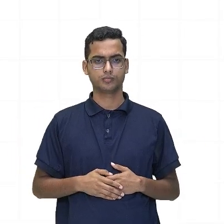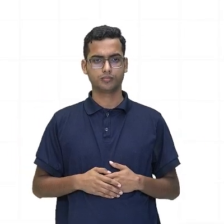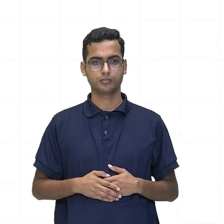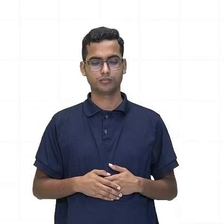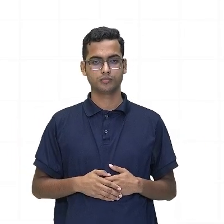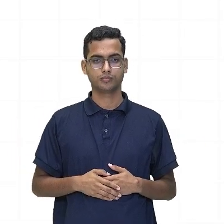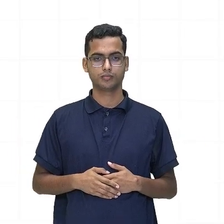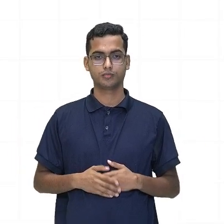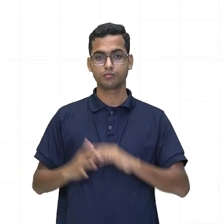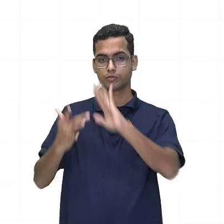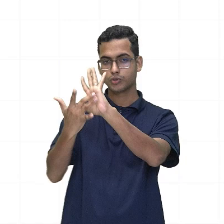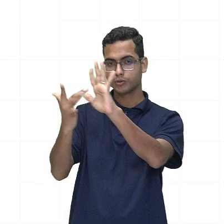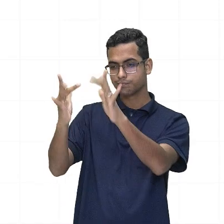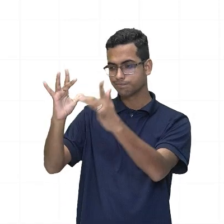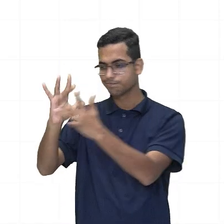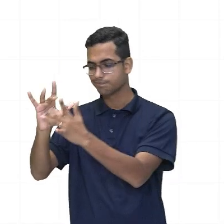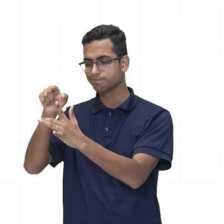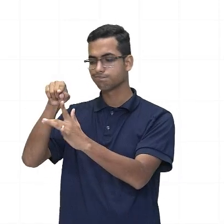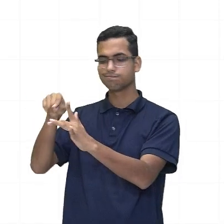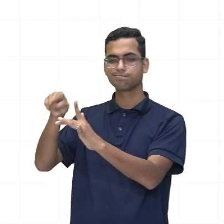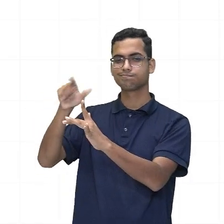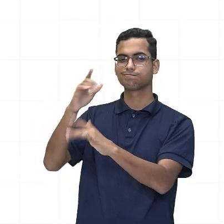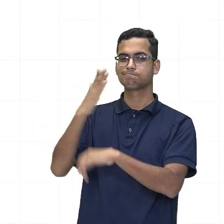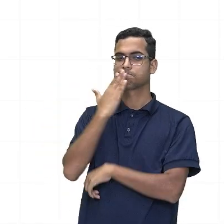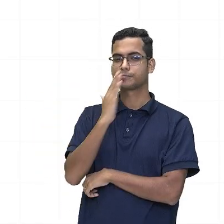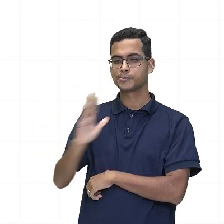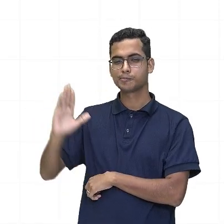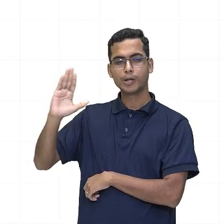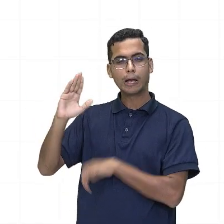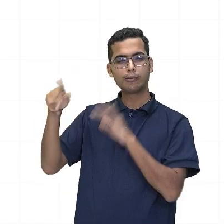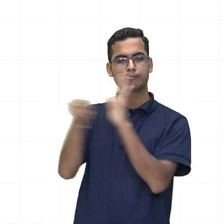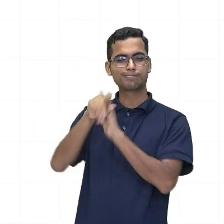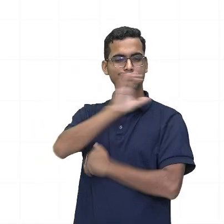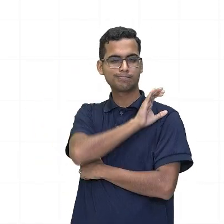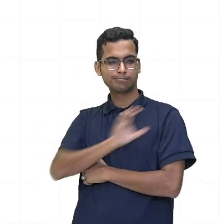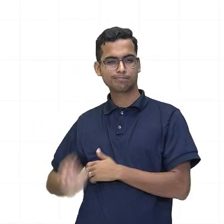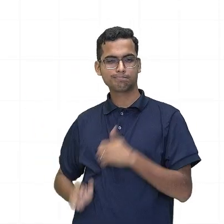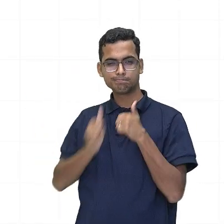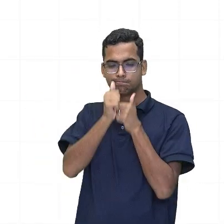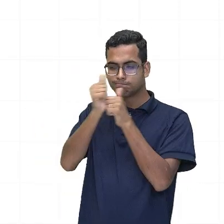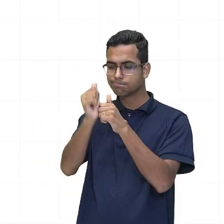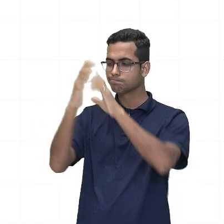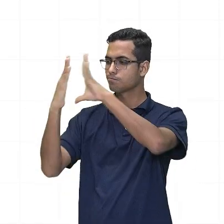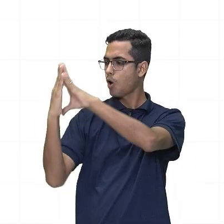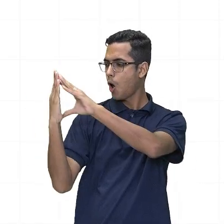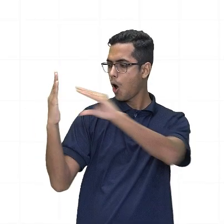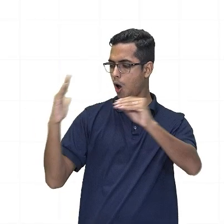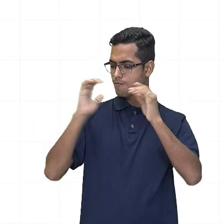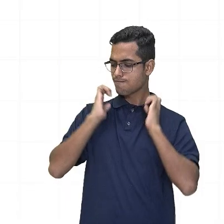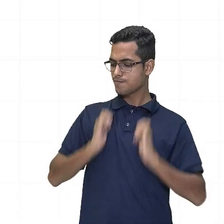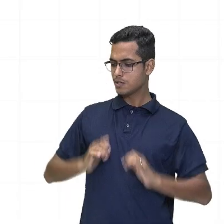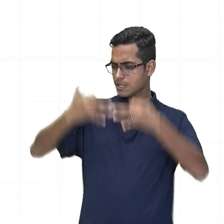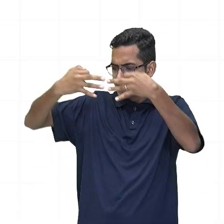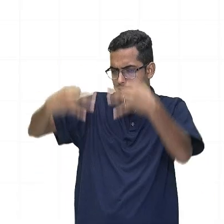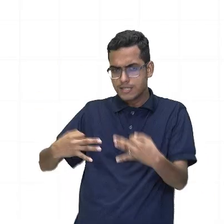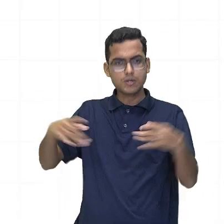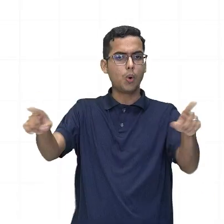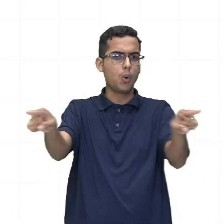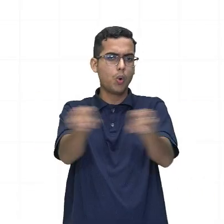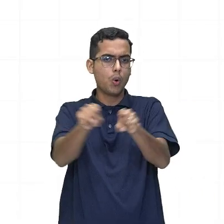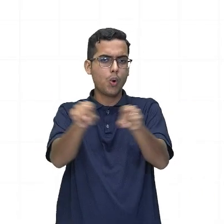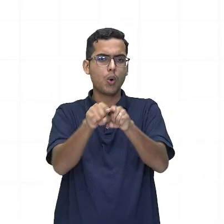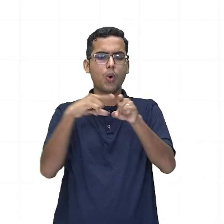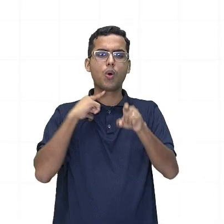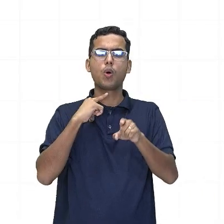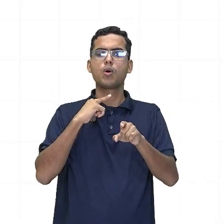de Nazaré, o Messias prometido, que os cristãos encontram seu modelo de conduta ética e sua